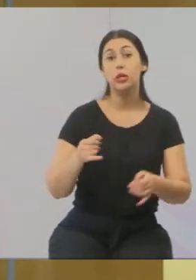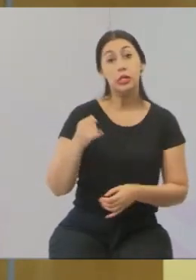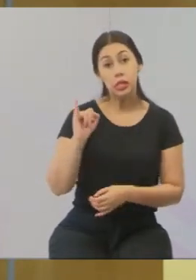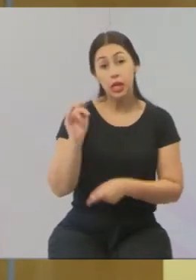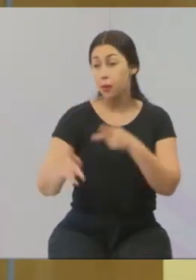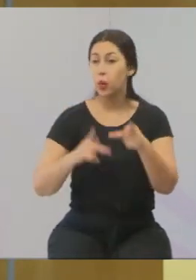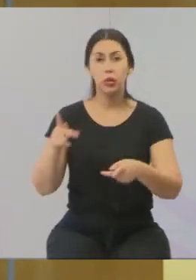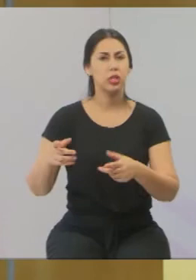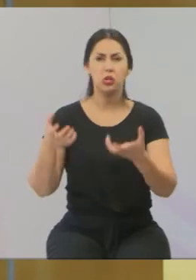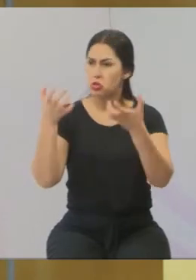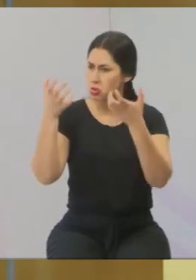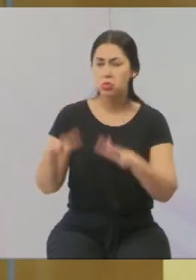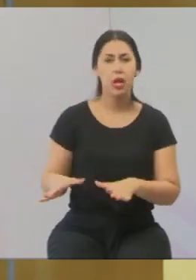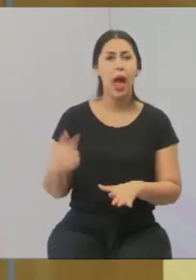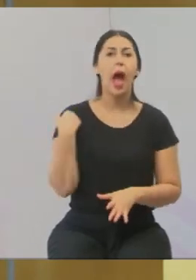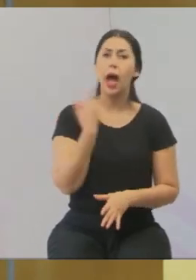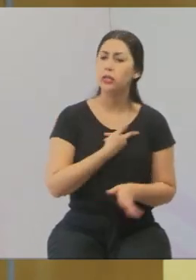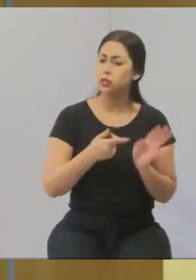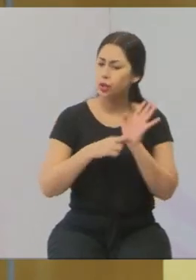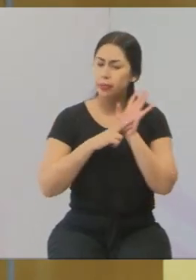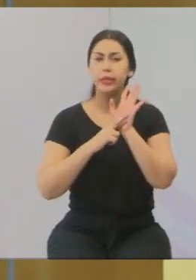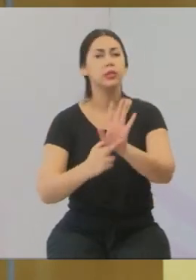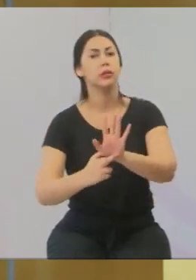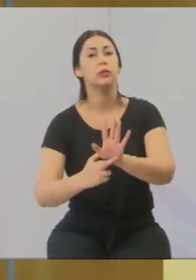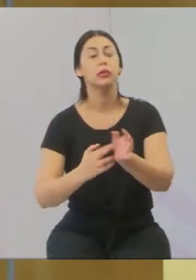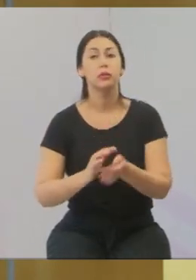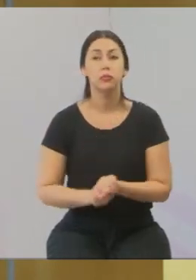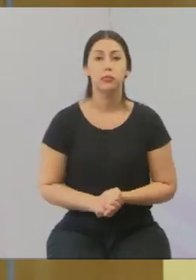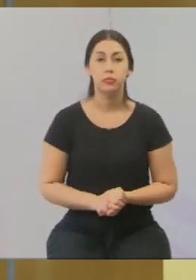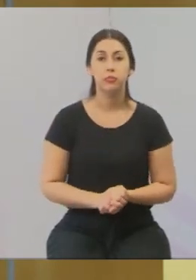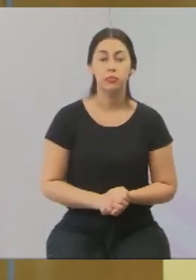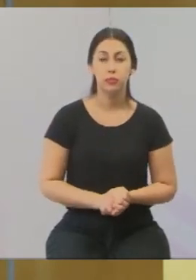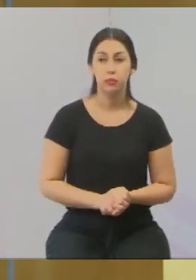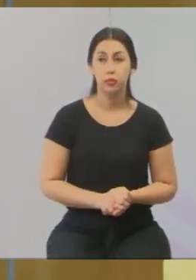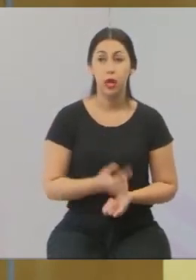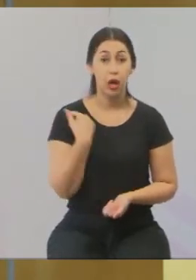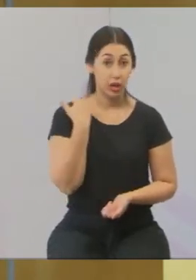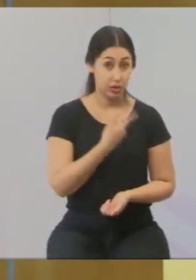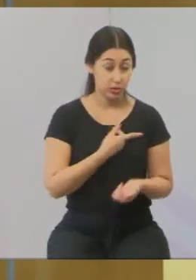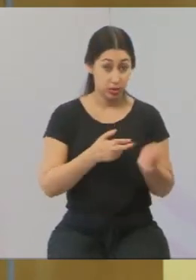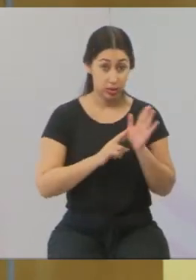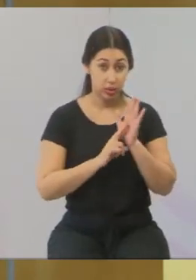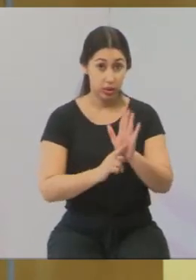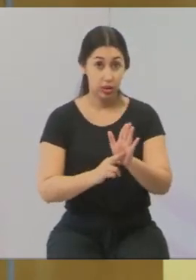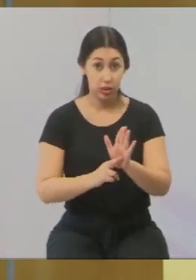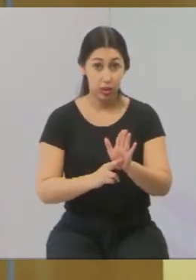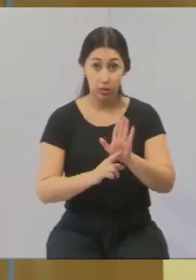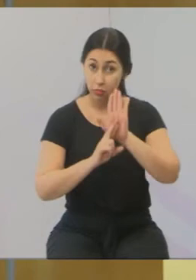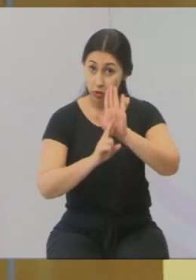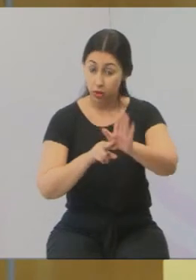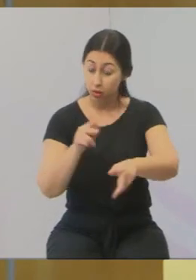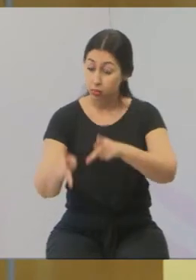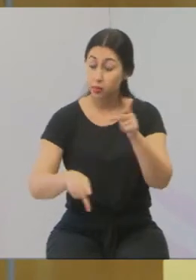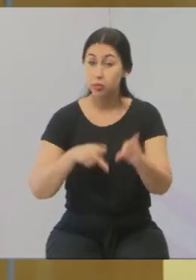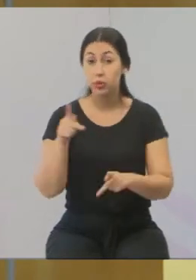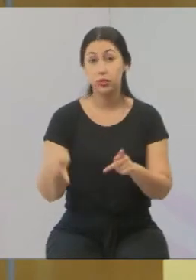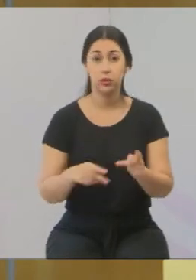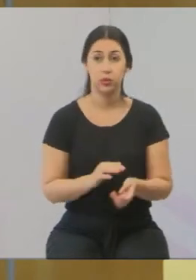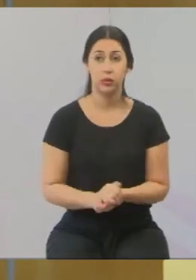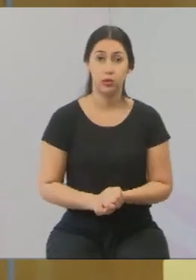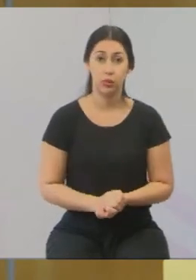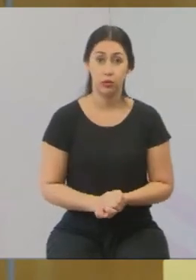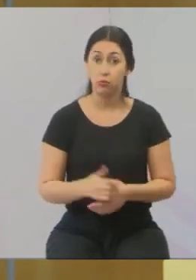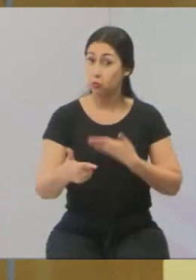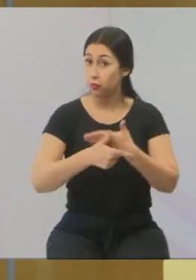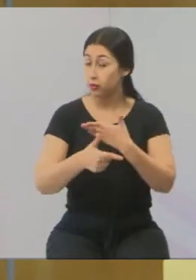trazer para cá, porque vocês representam a população. Vocês estão aqui justamente para trazer o sentimento da população. Esse é o papel